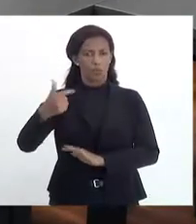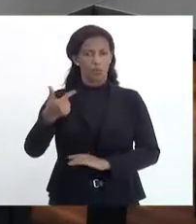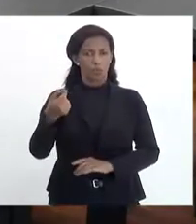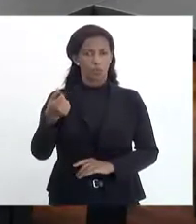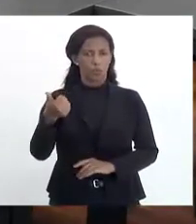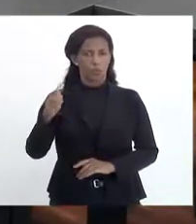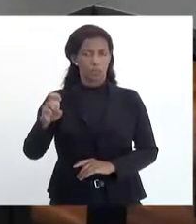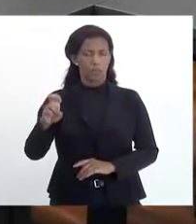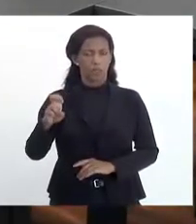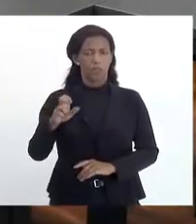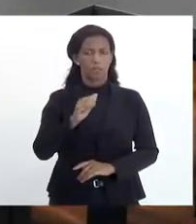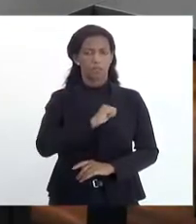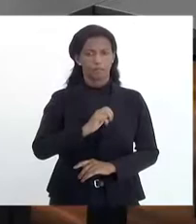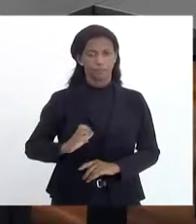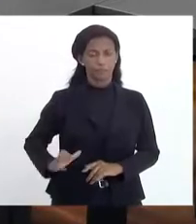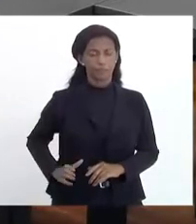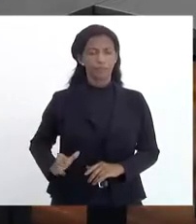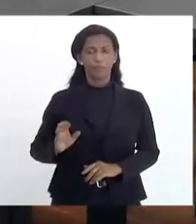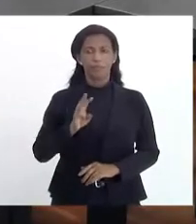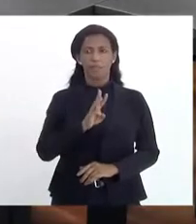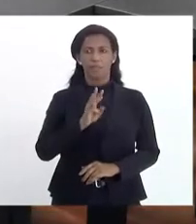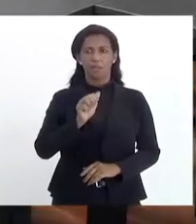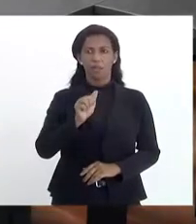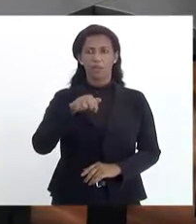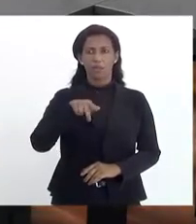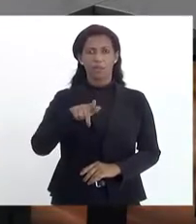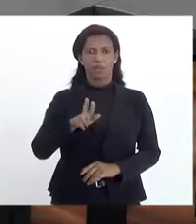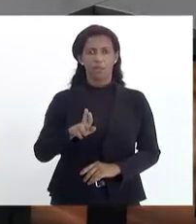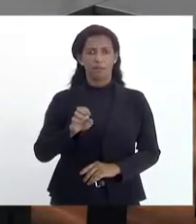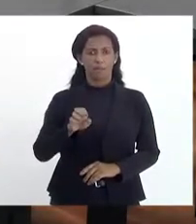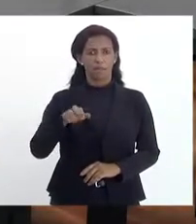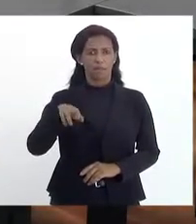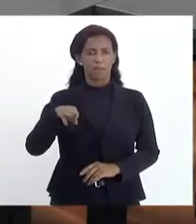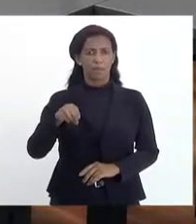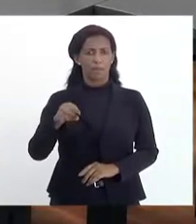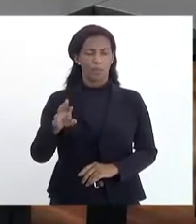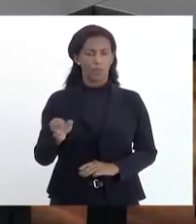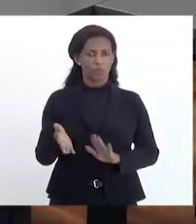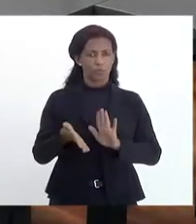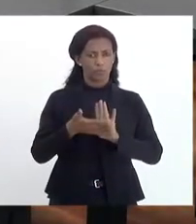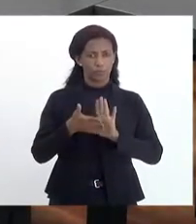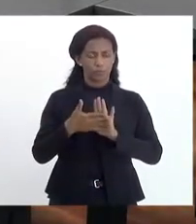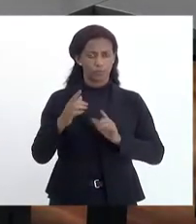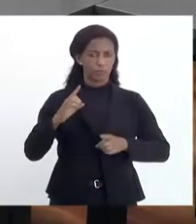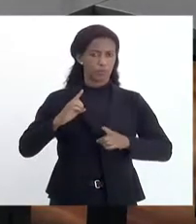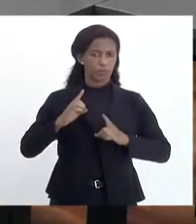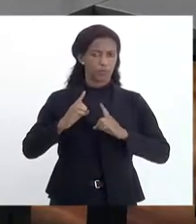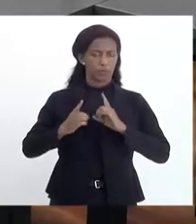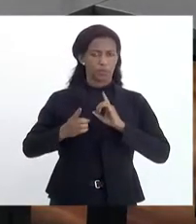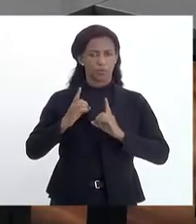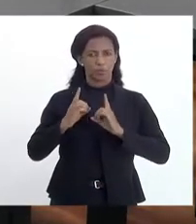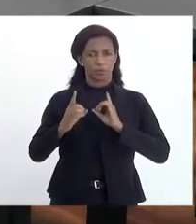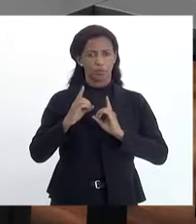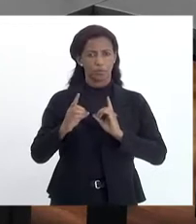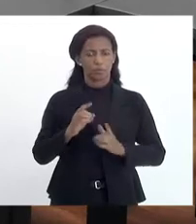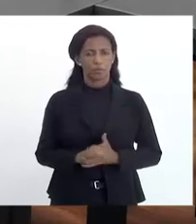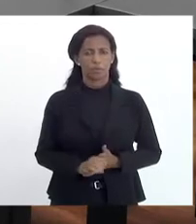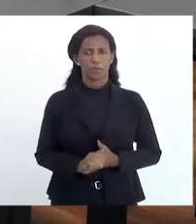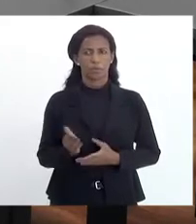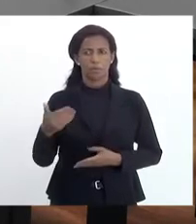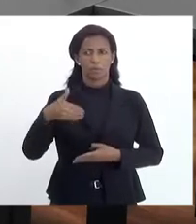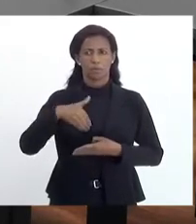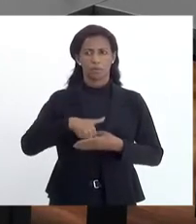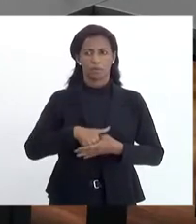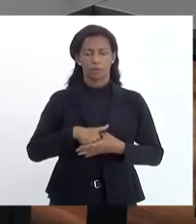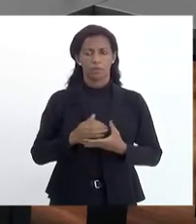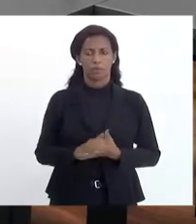1059/2015, autoria do deputado André Ciliano Wagner Montes, o parecer pela juridicidade. Em discussão. Em